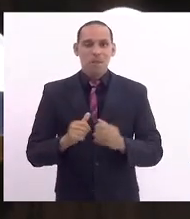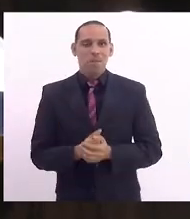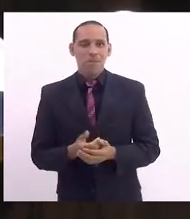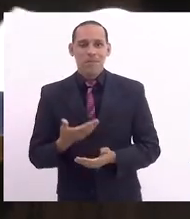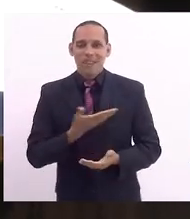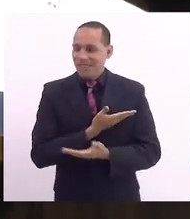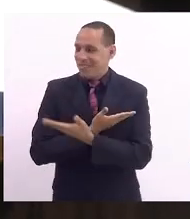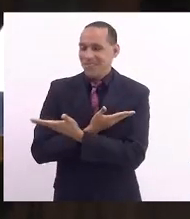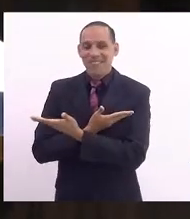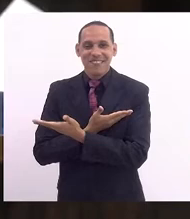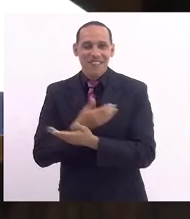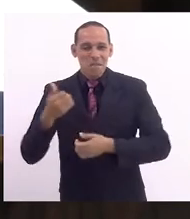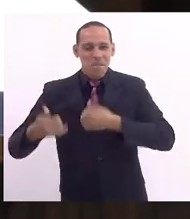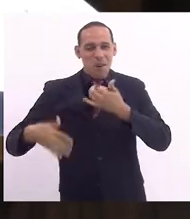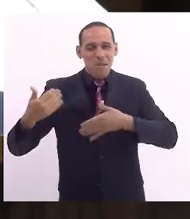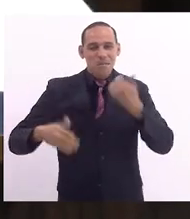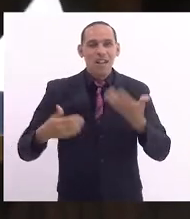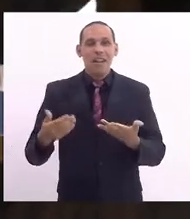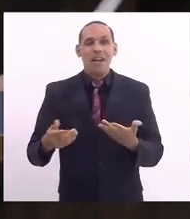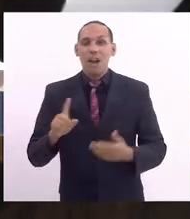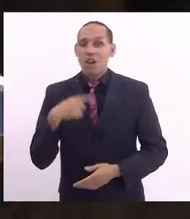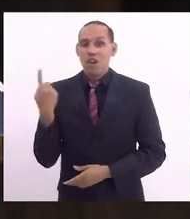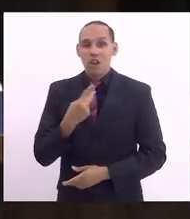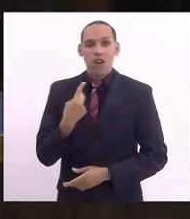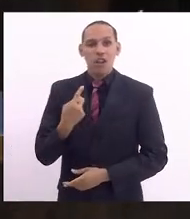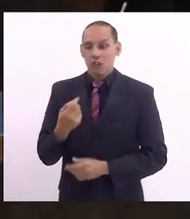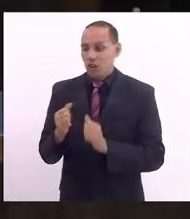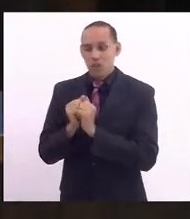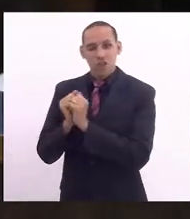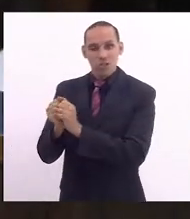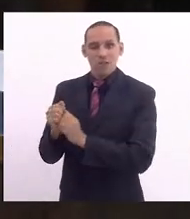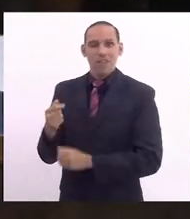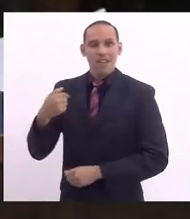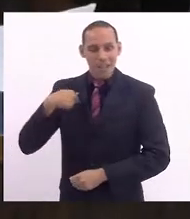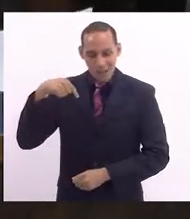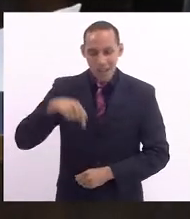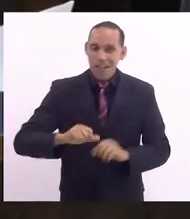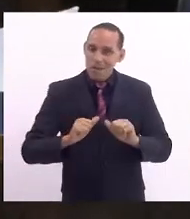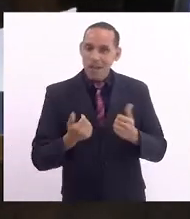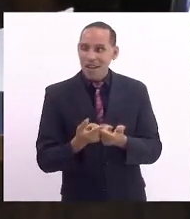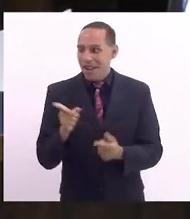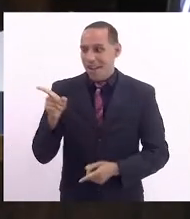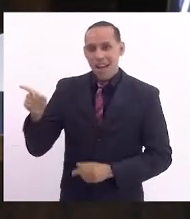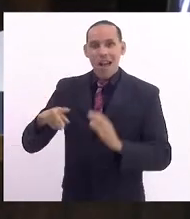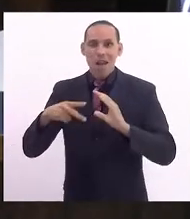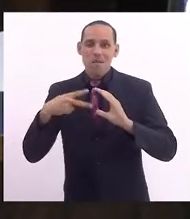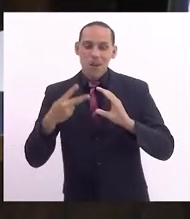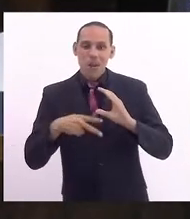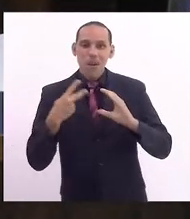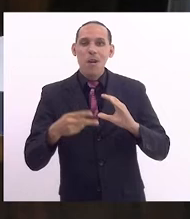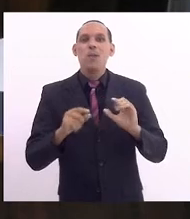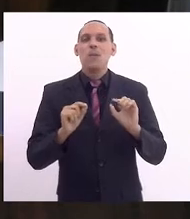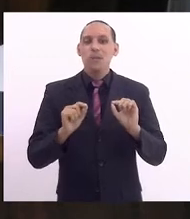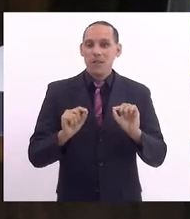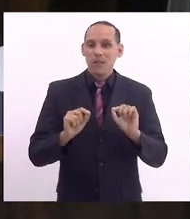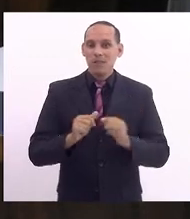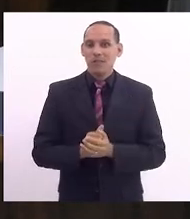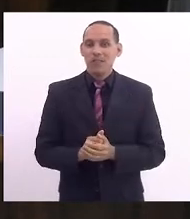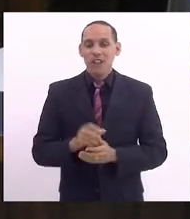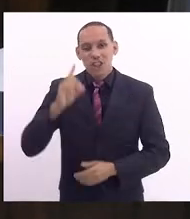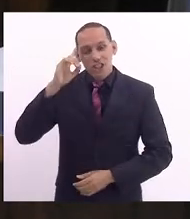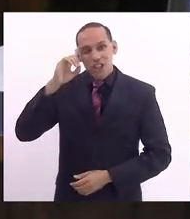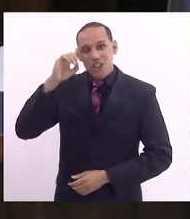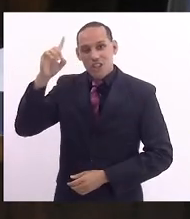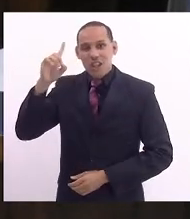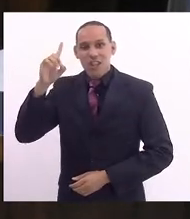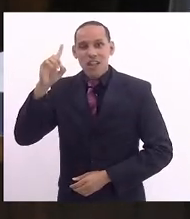camarada aqui, que ambas protocolamos hoje, eu aqui na LERJ e ela lá na Câmara dos Vereadores, o Dia